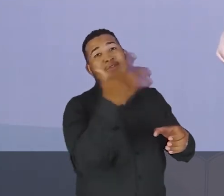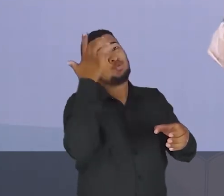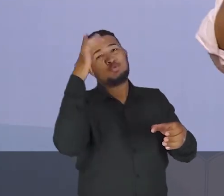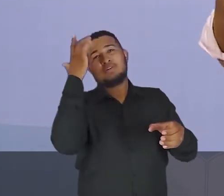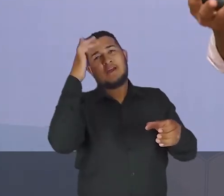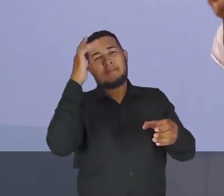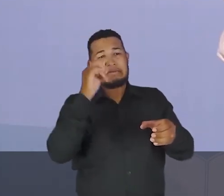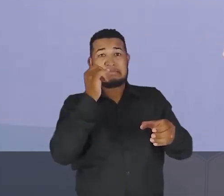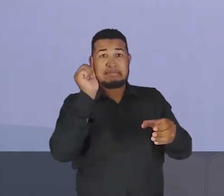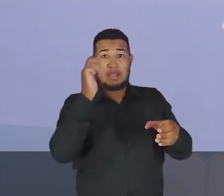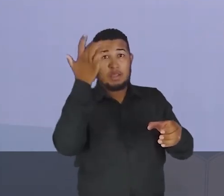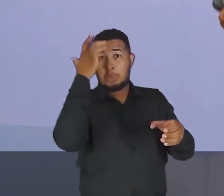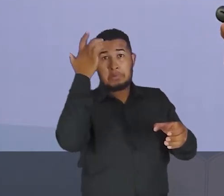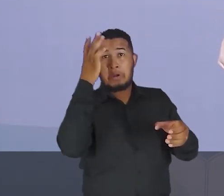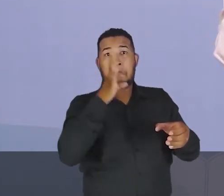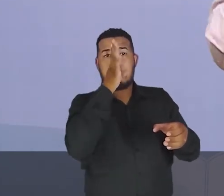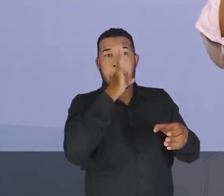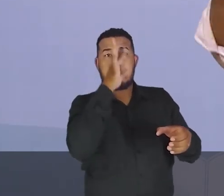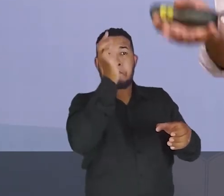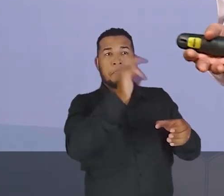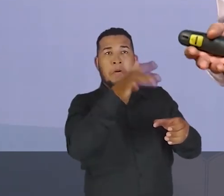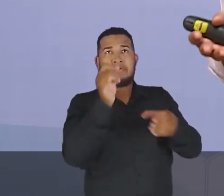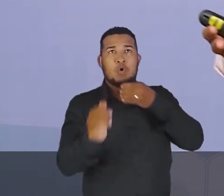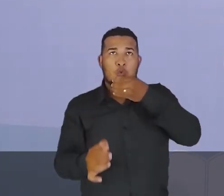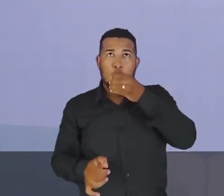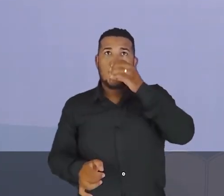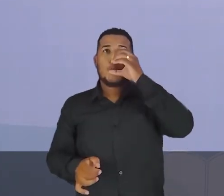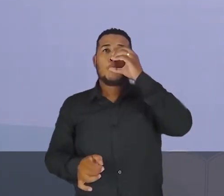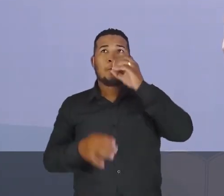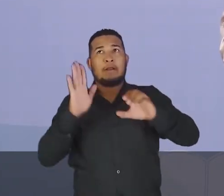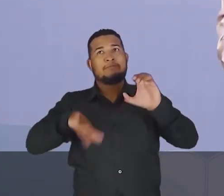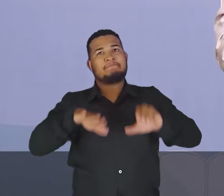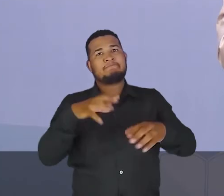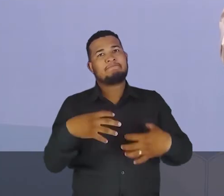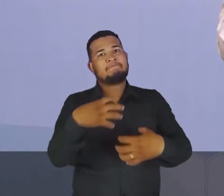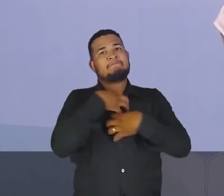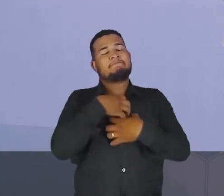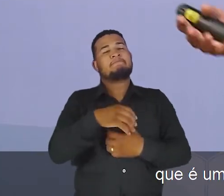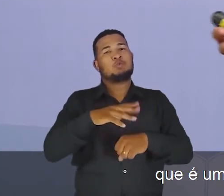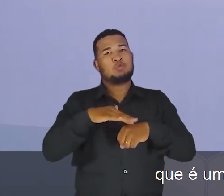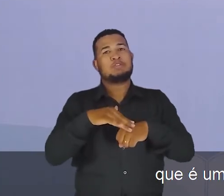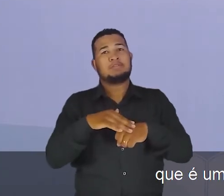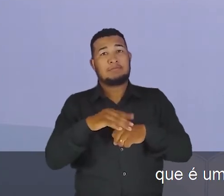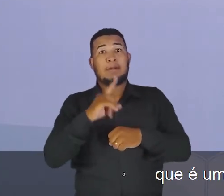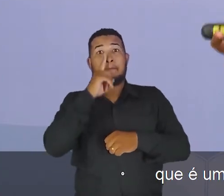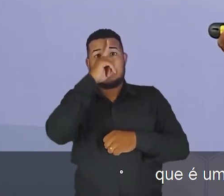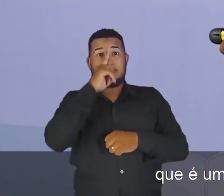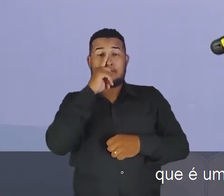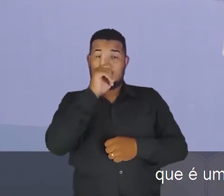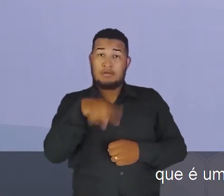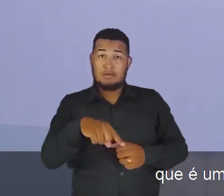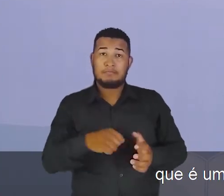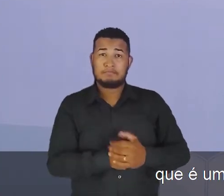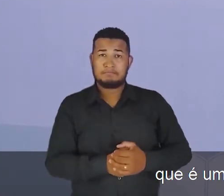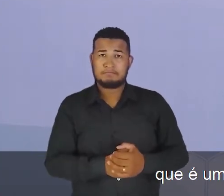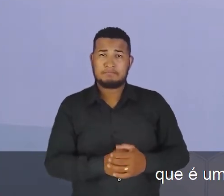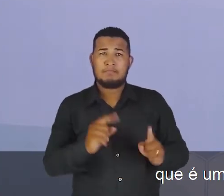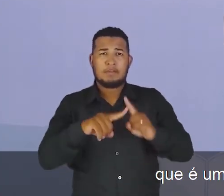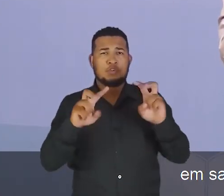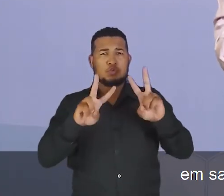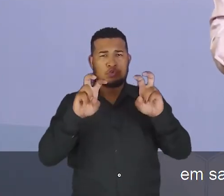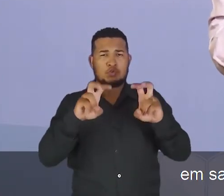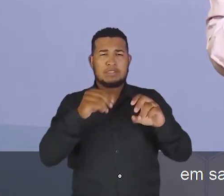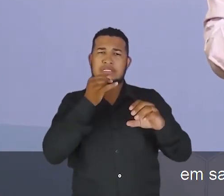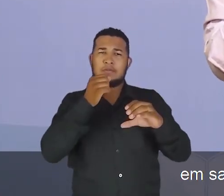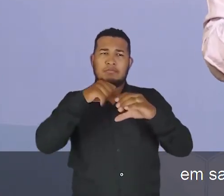você ingeria essa bactéria da leptospirose e ter essa doença, né, que é uma doença muito perigosa. Mas já que nós estamos